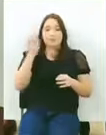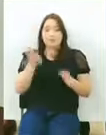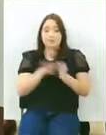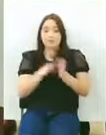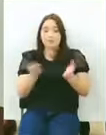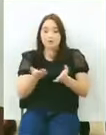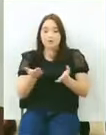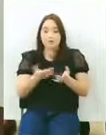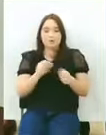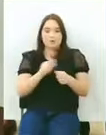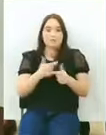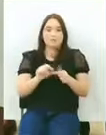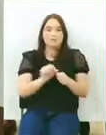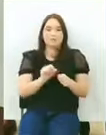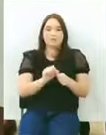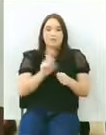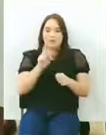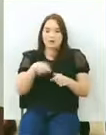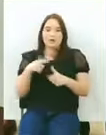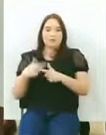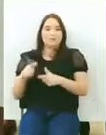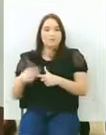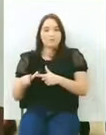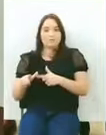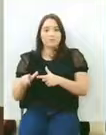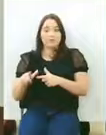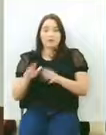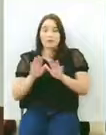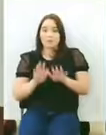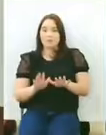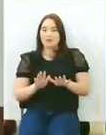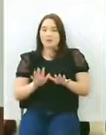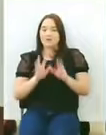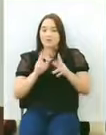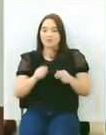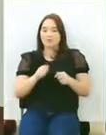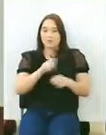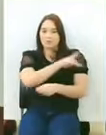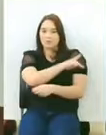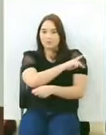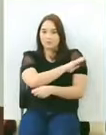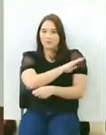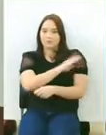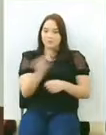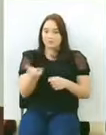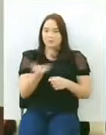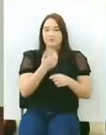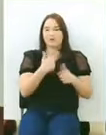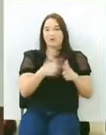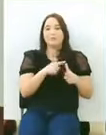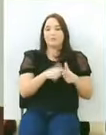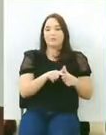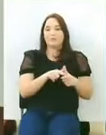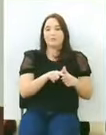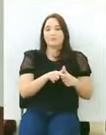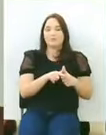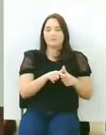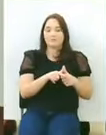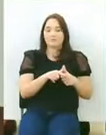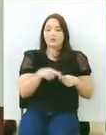igreja fazer. É um problema. Mas todo presbítero queria ter problemas como esse para